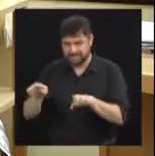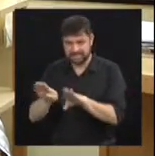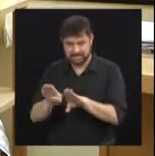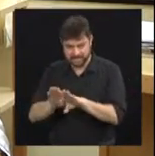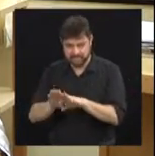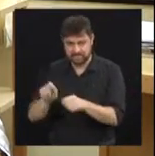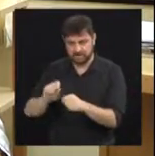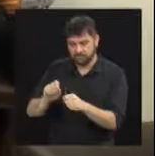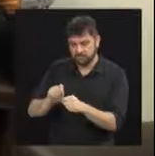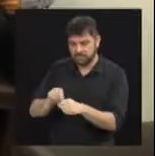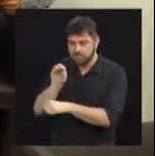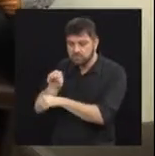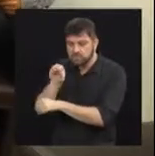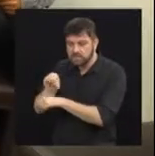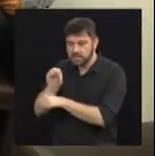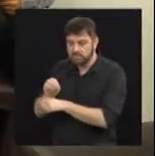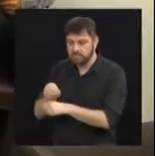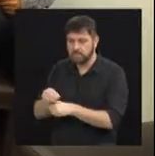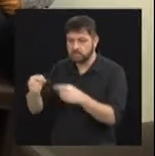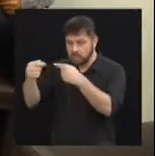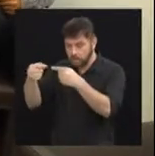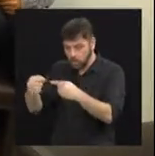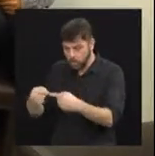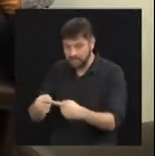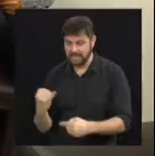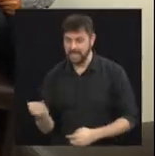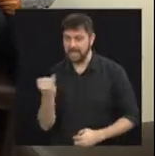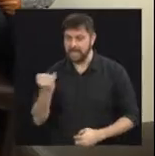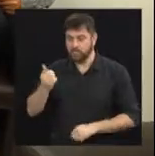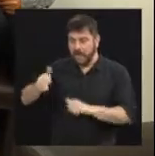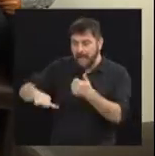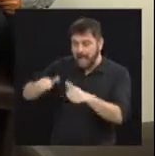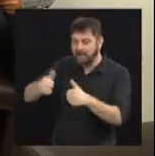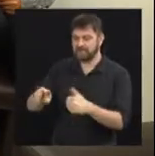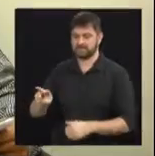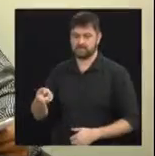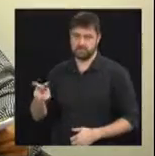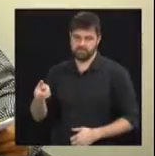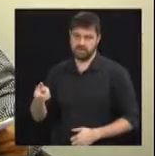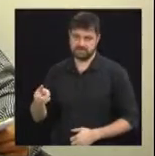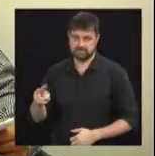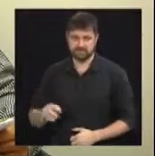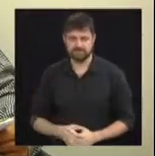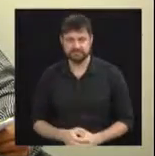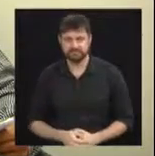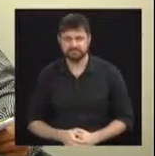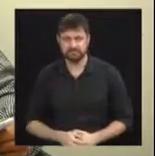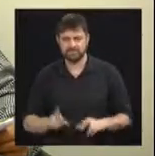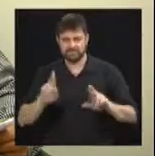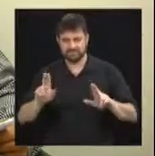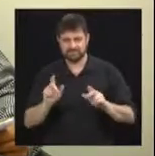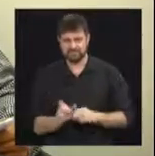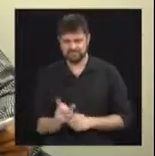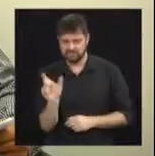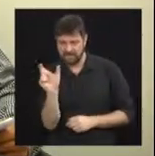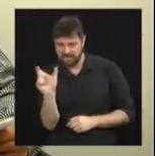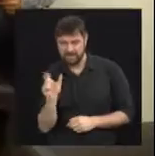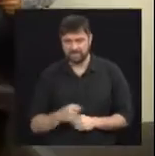tratamento adequado seja indicado. Mas é importante que eles passem por uma avaliação por um especialista. E qual a diferença entre